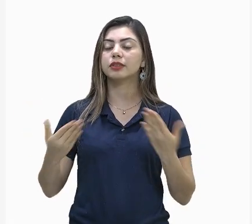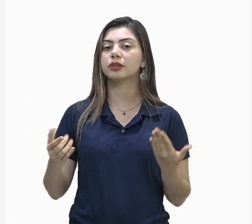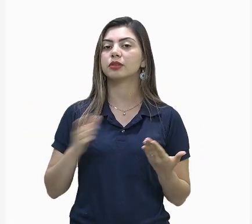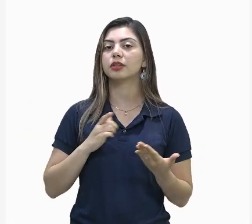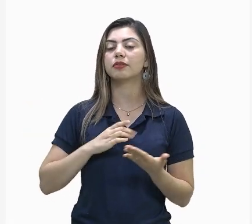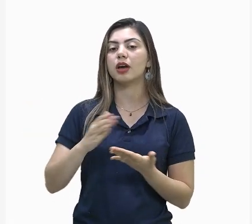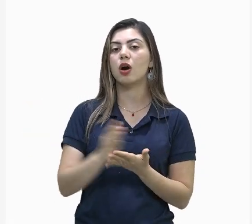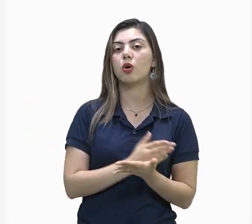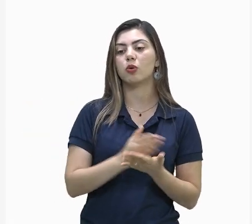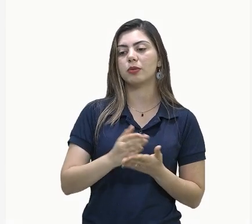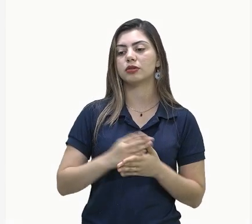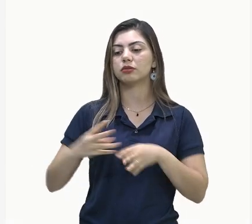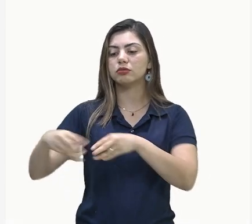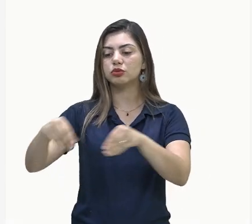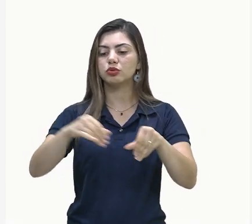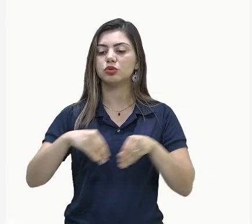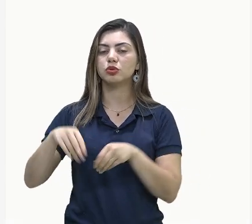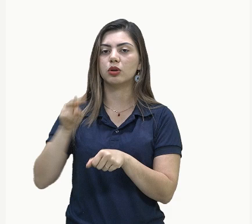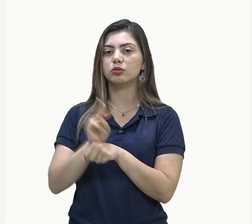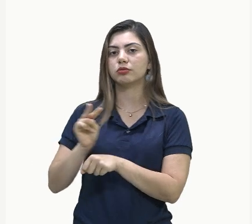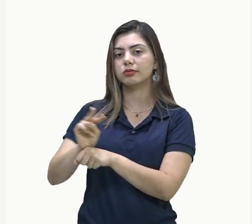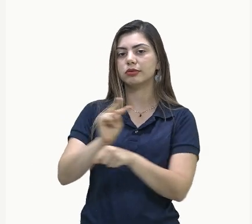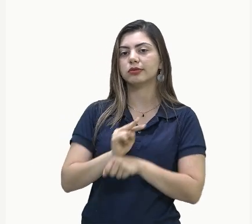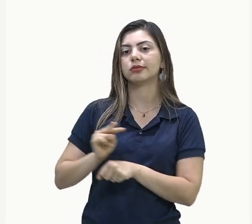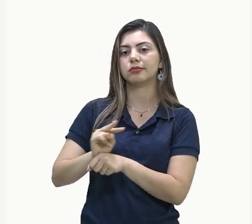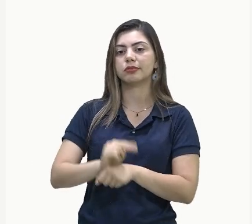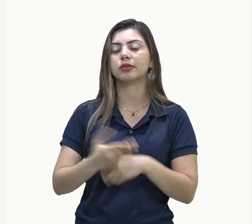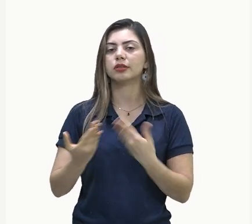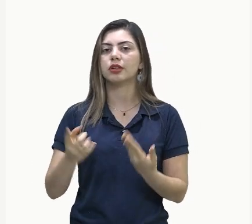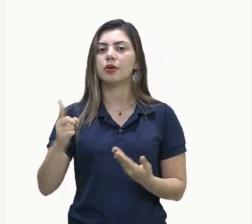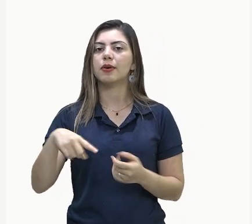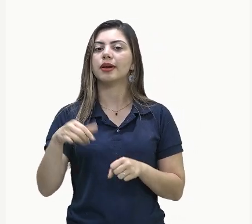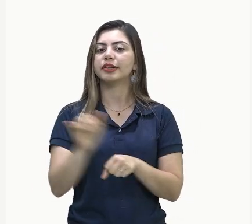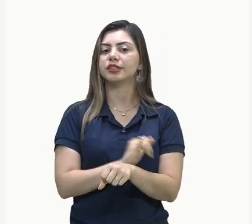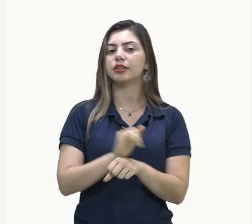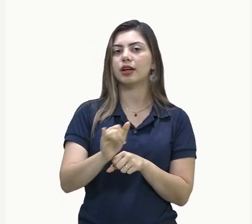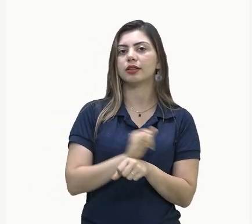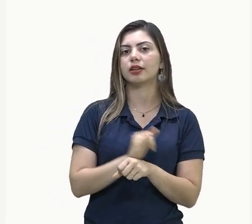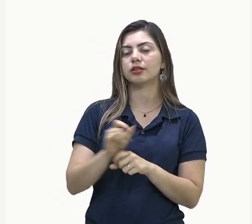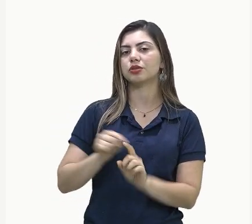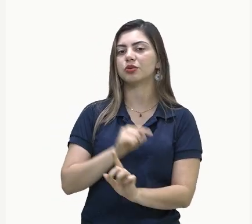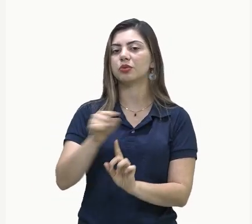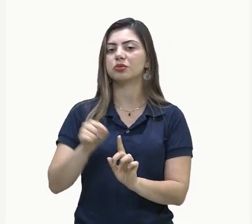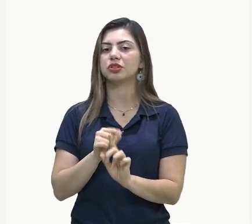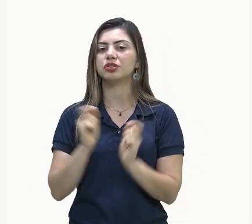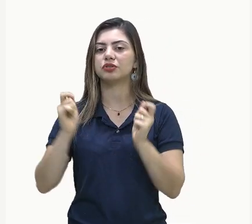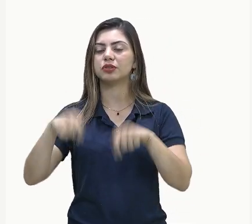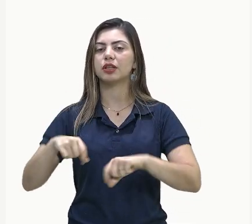de conservação do solo, que são técnicas que visam ali preservar as camadas mais férteis do